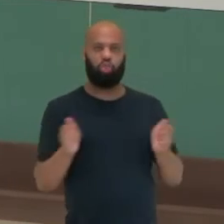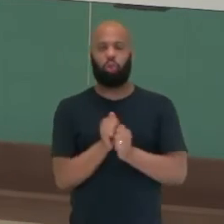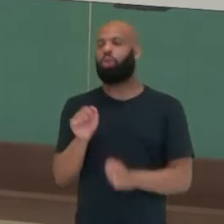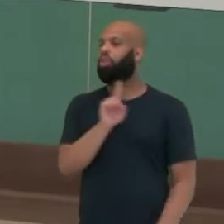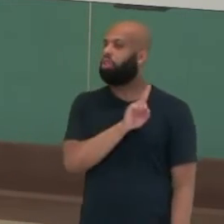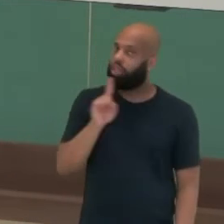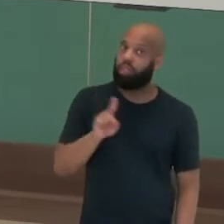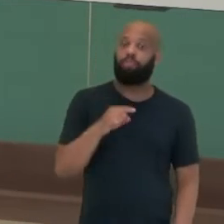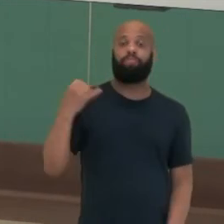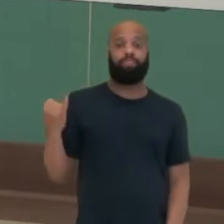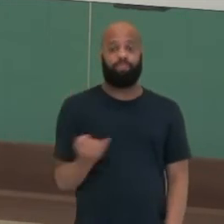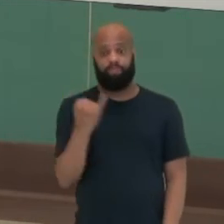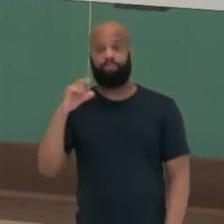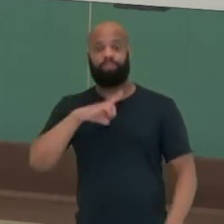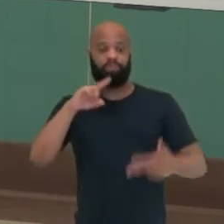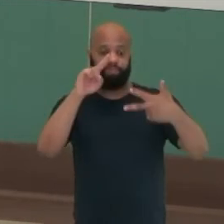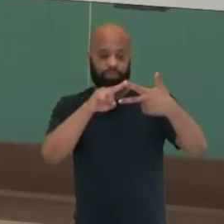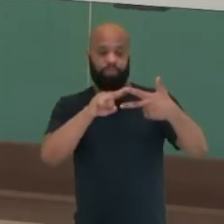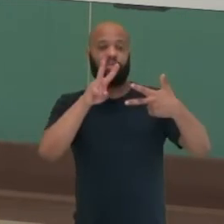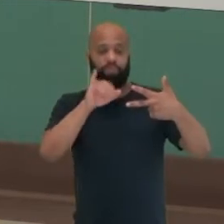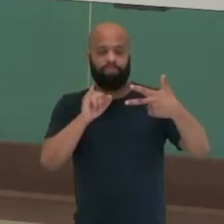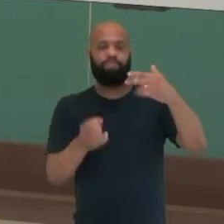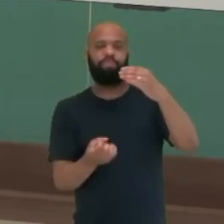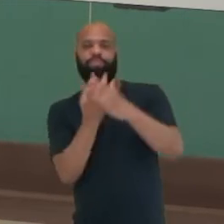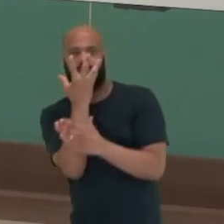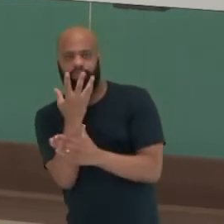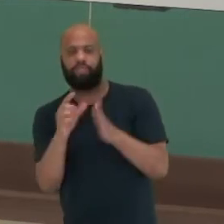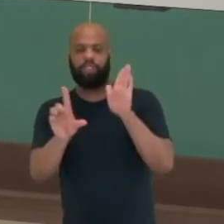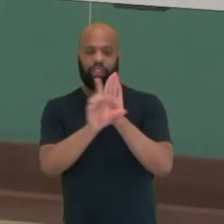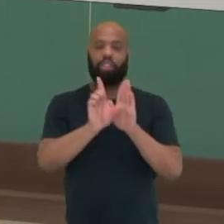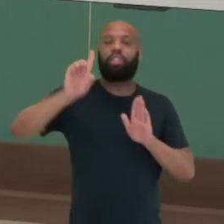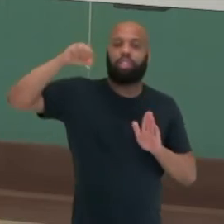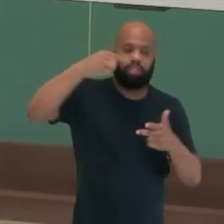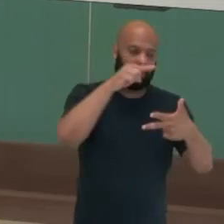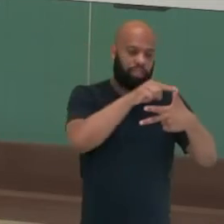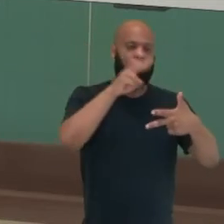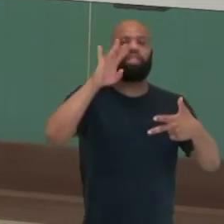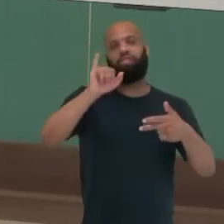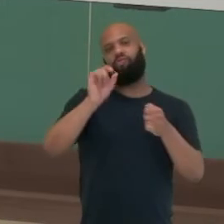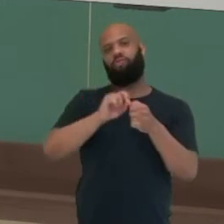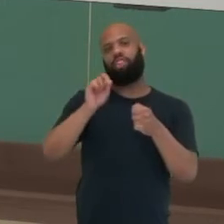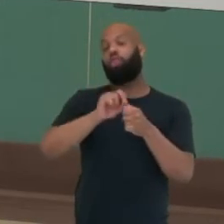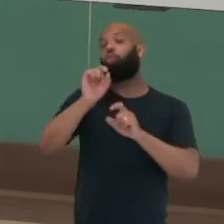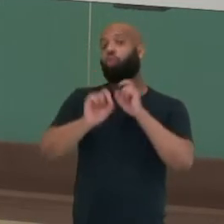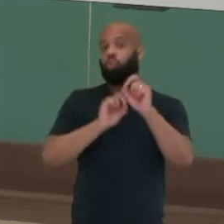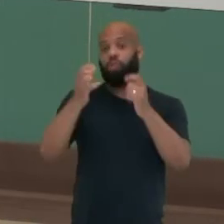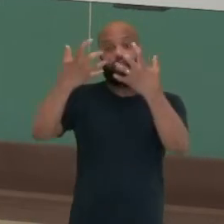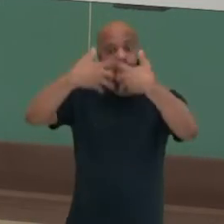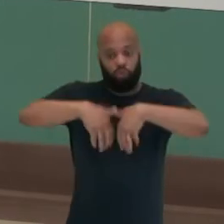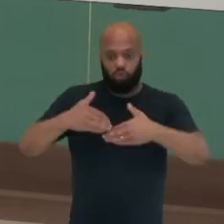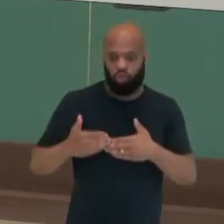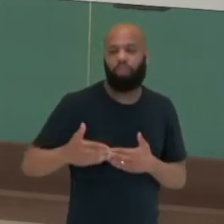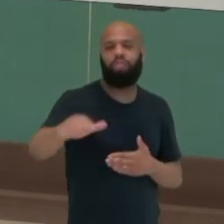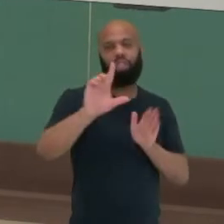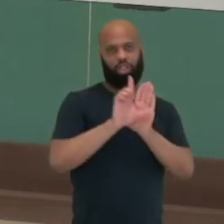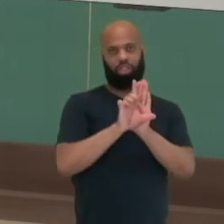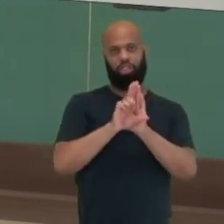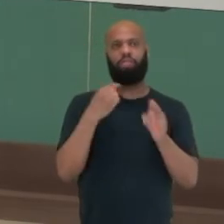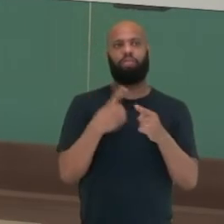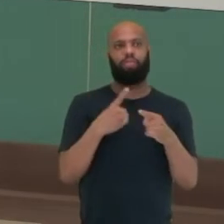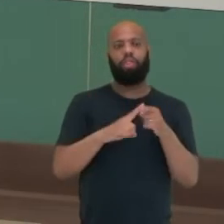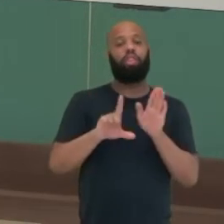se não há leis rigorosas dentro desse Estado. Da mesma forma, as leis, elas precisam ter a